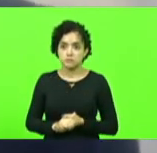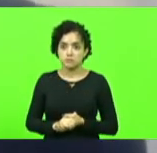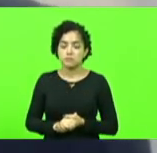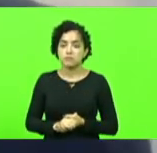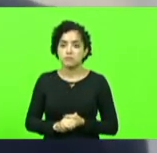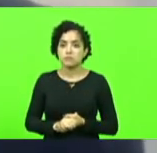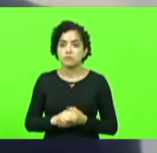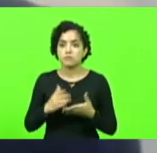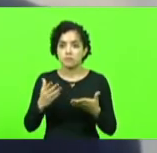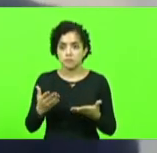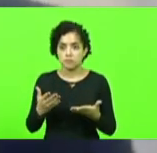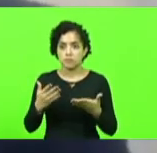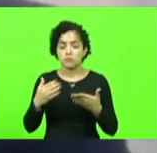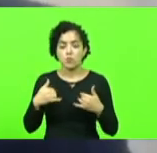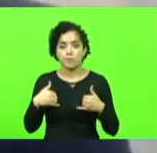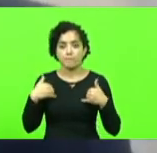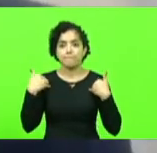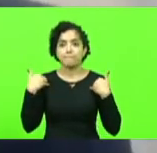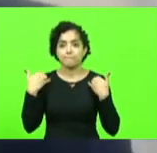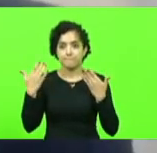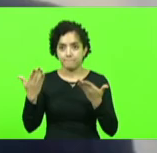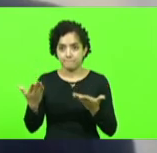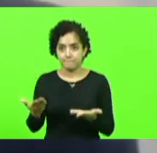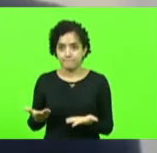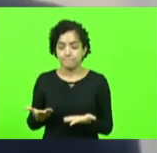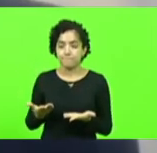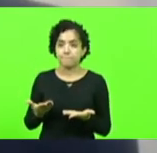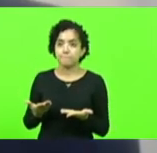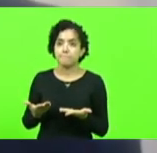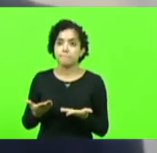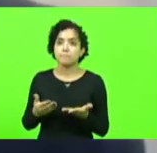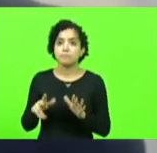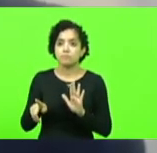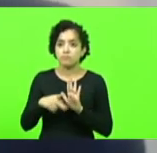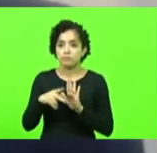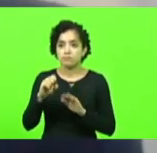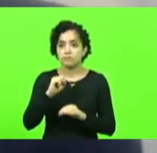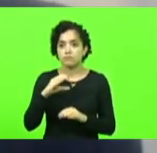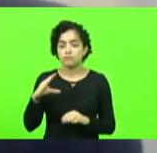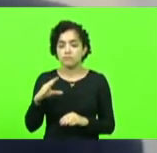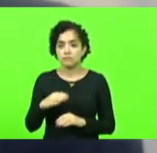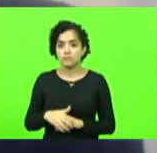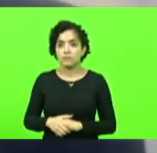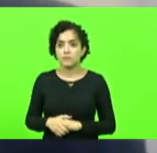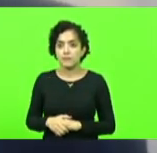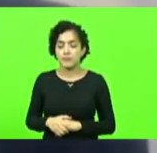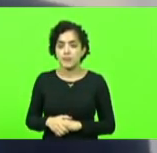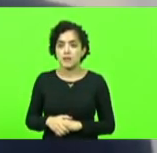muito orgulho de pertencer a este Estado e a esta gestão.